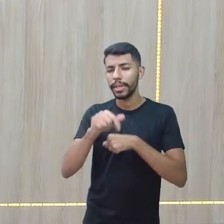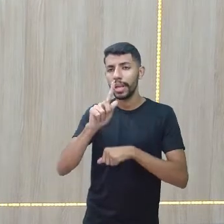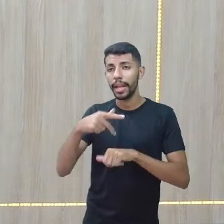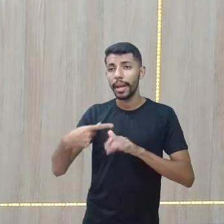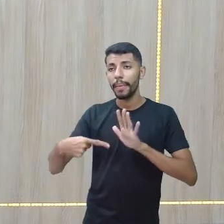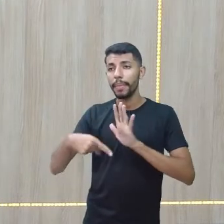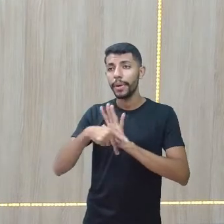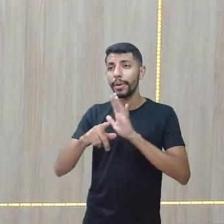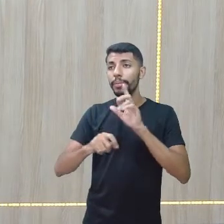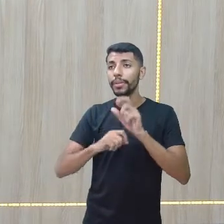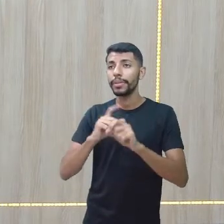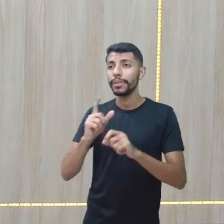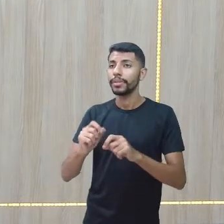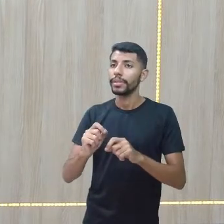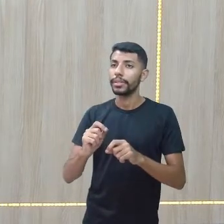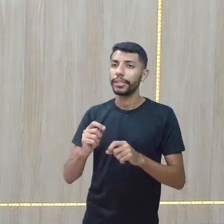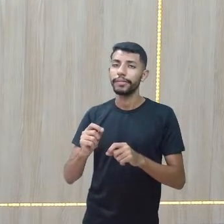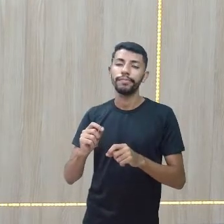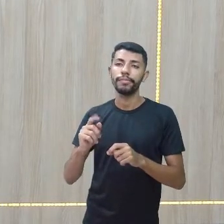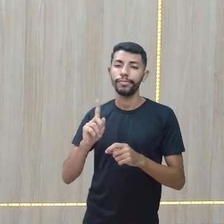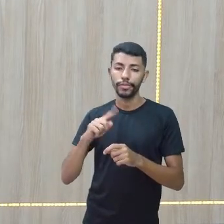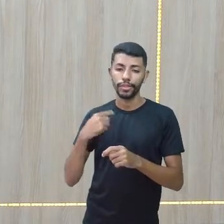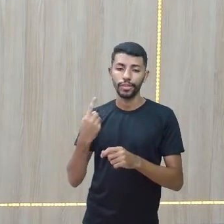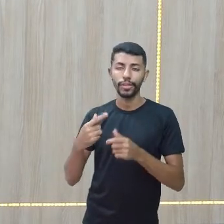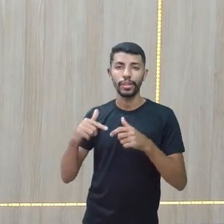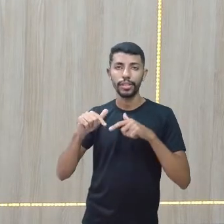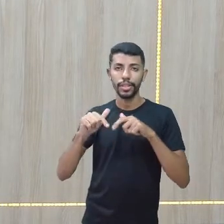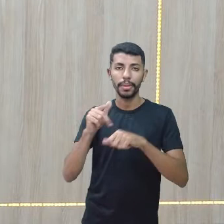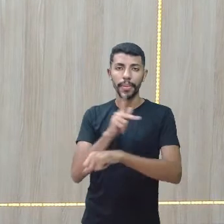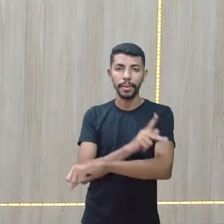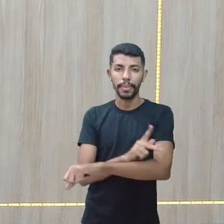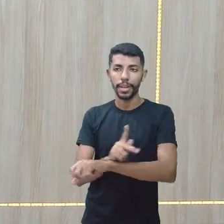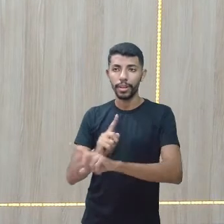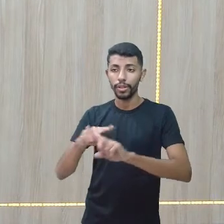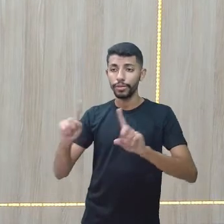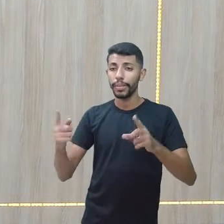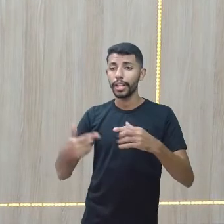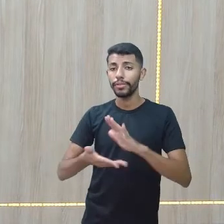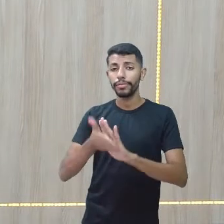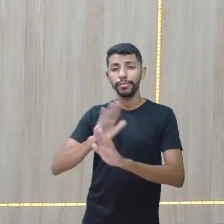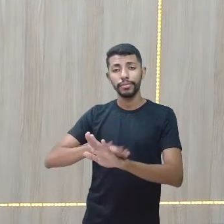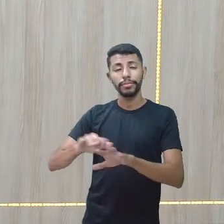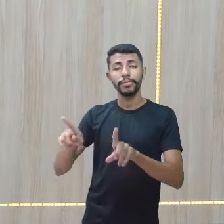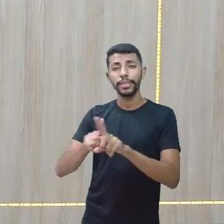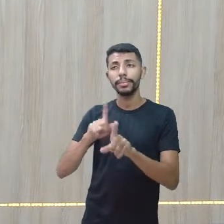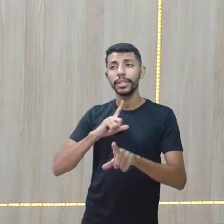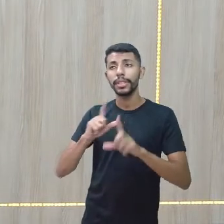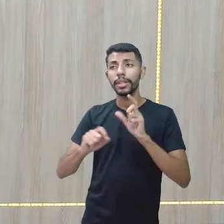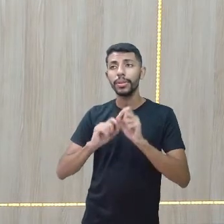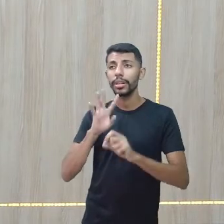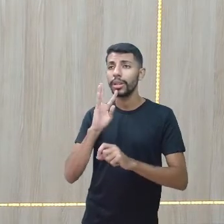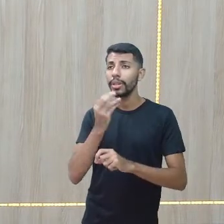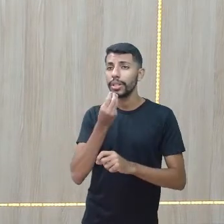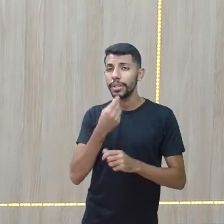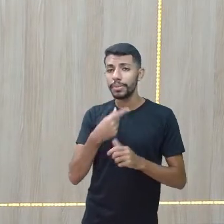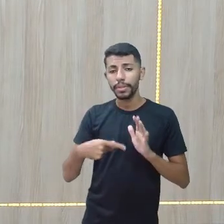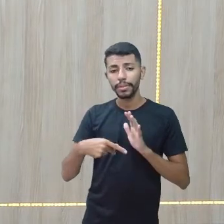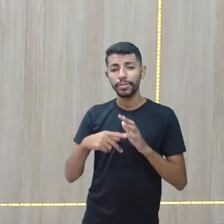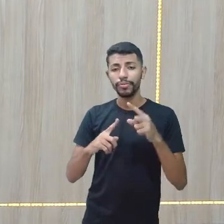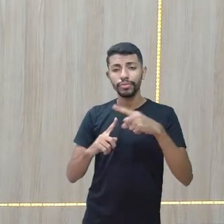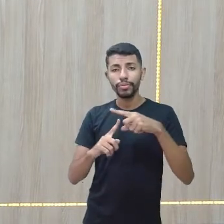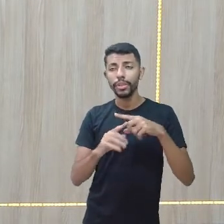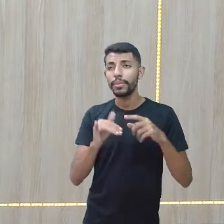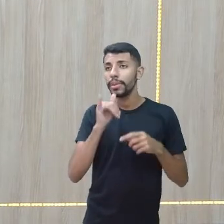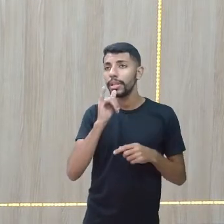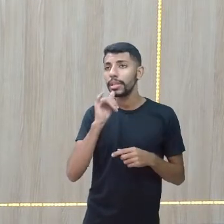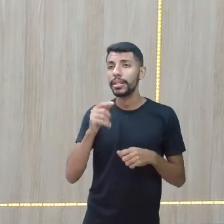são uma constante no nosso trabalho pedagógico, mas a gente tem os conhecimentos específicos. Por exemplo, o conhecimento do